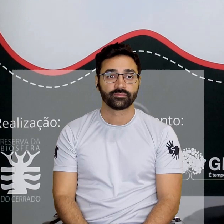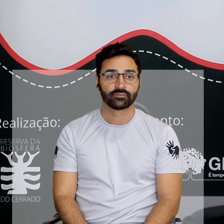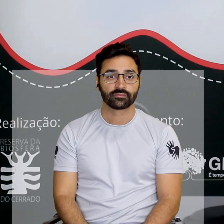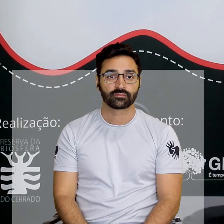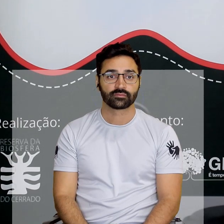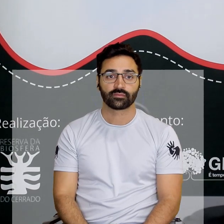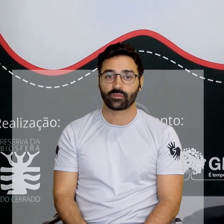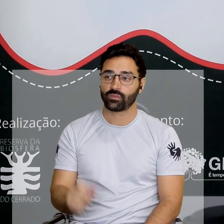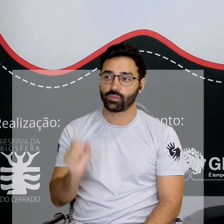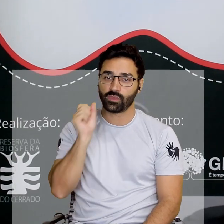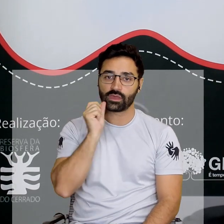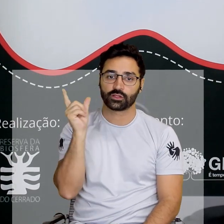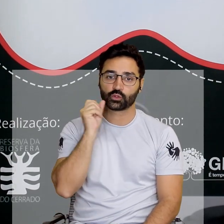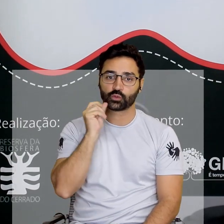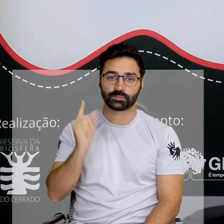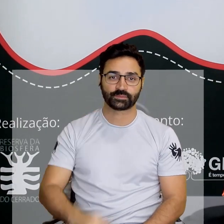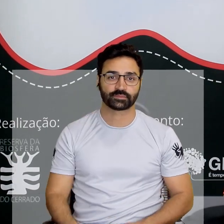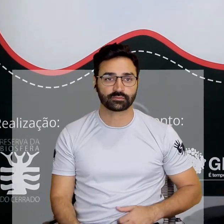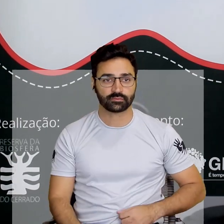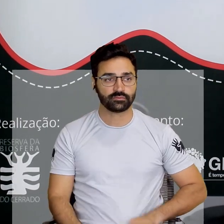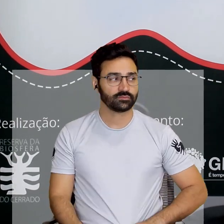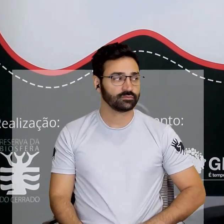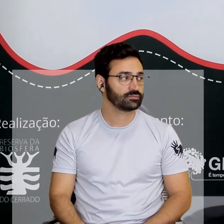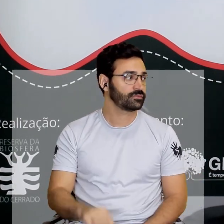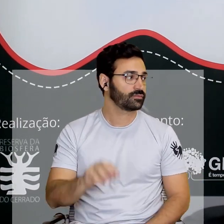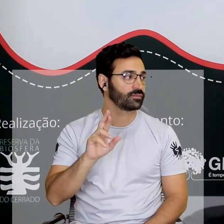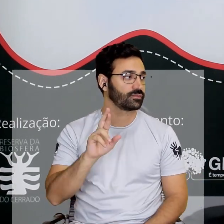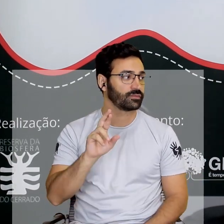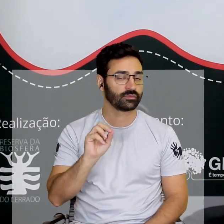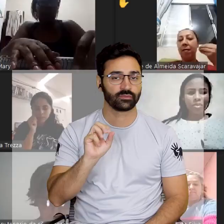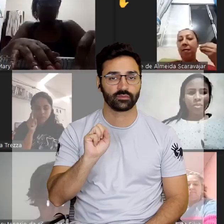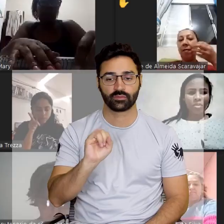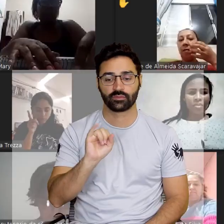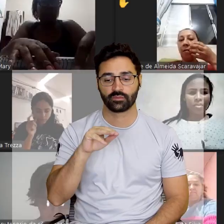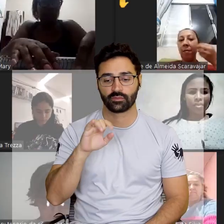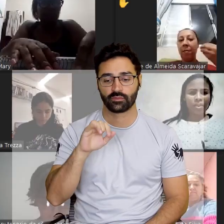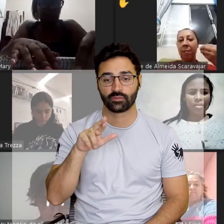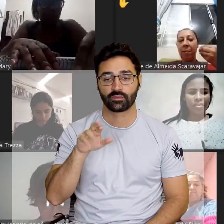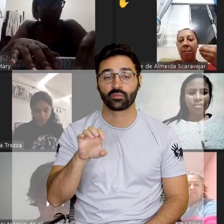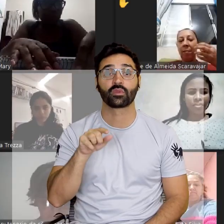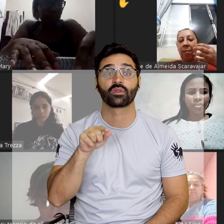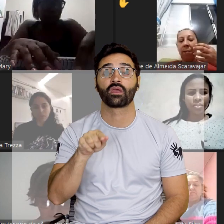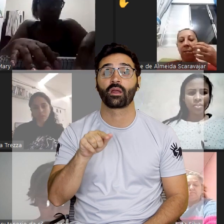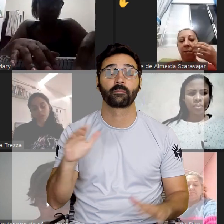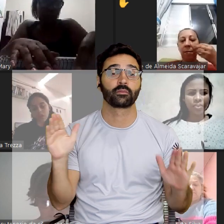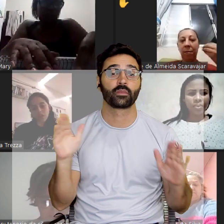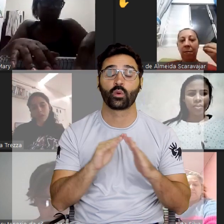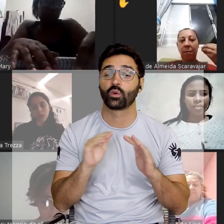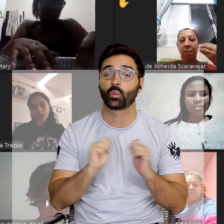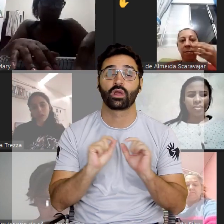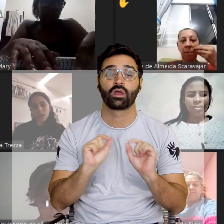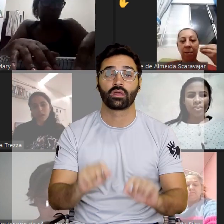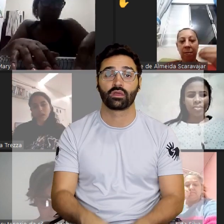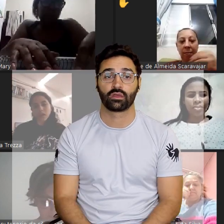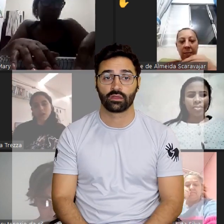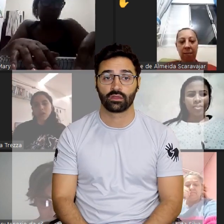Ok? E agora a Rosimeire vai me responder. Com quem você mora?